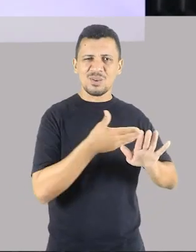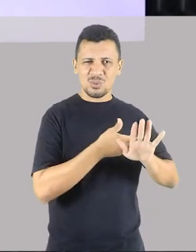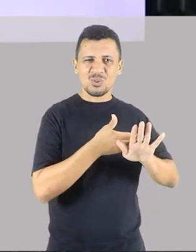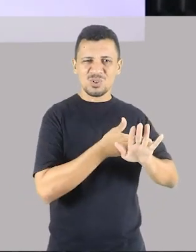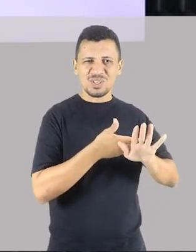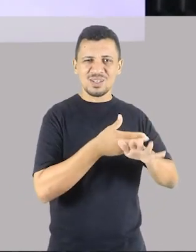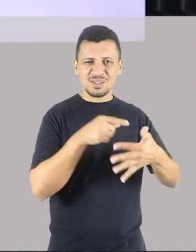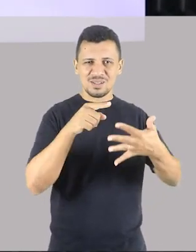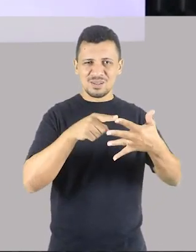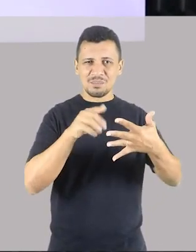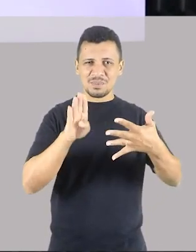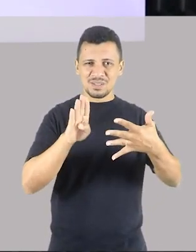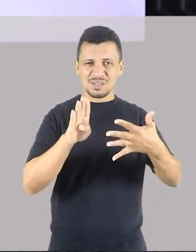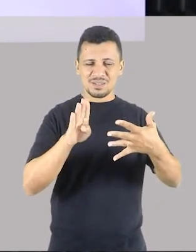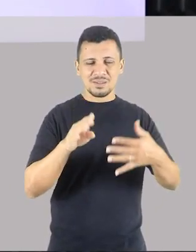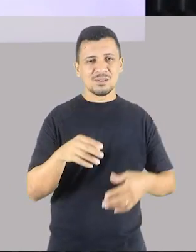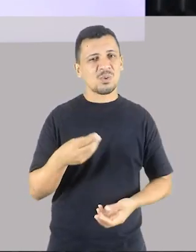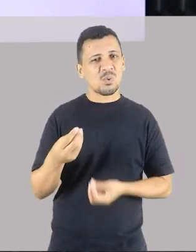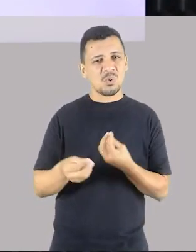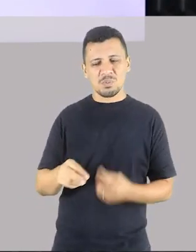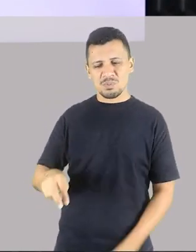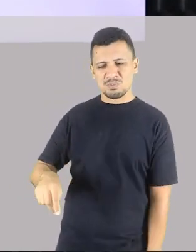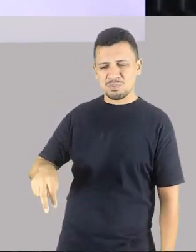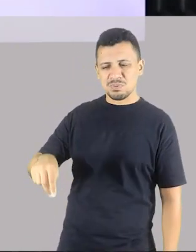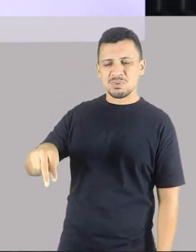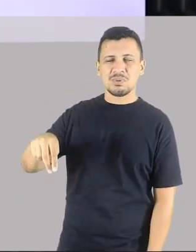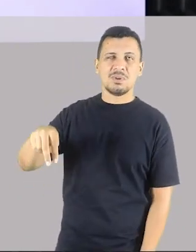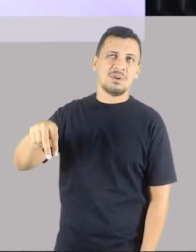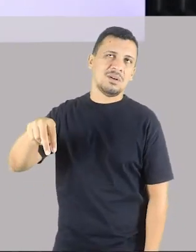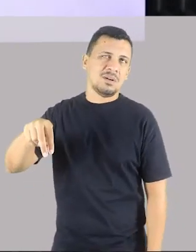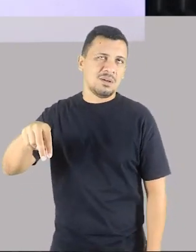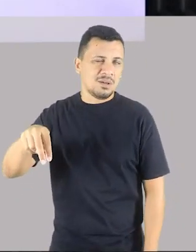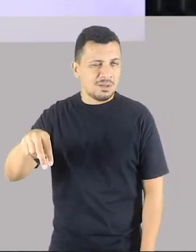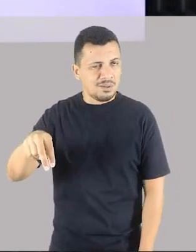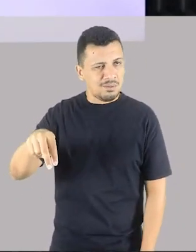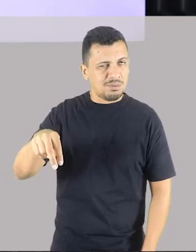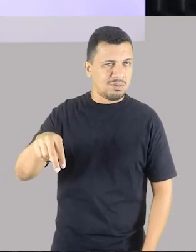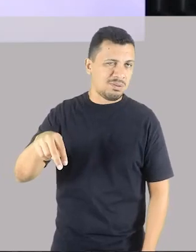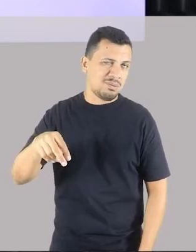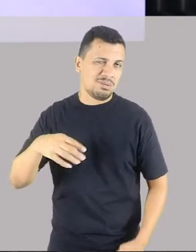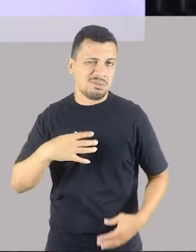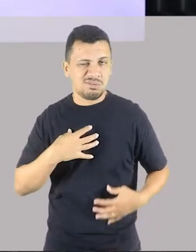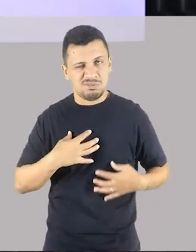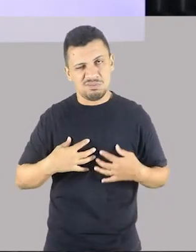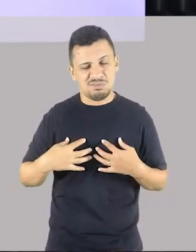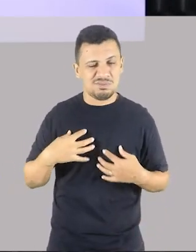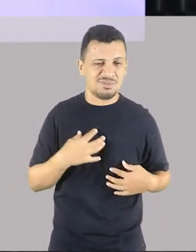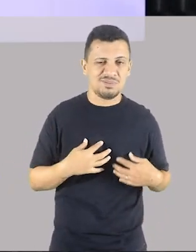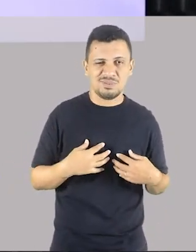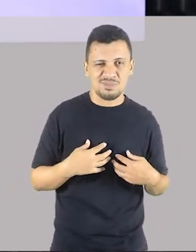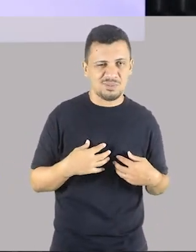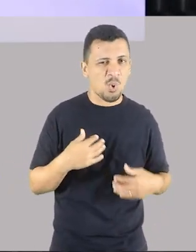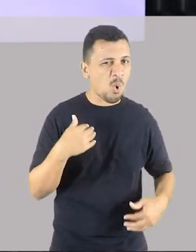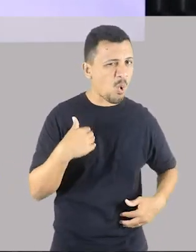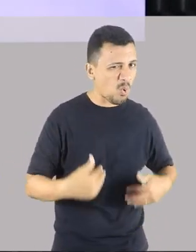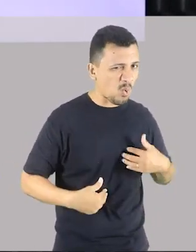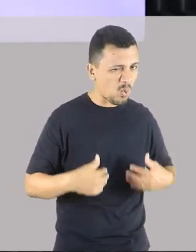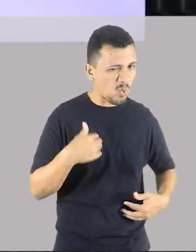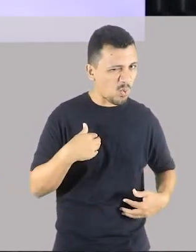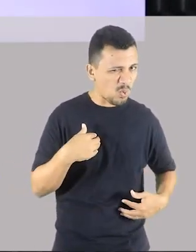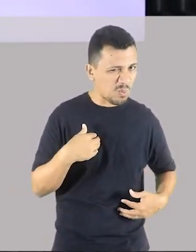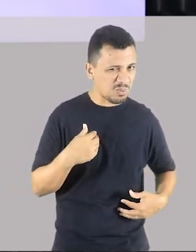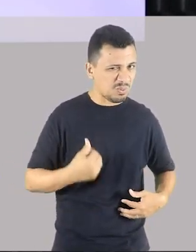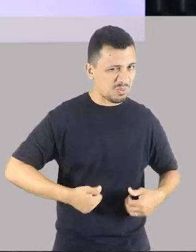né? Gente, quem sobe uma escada e começa a passar mal, tem tudo, menos preparo físico invejável. Não é